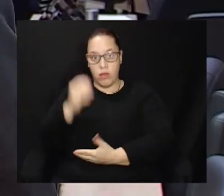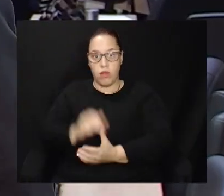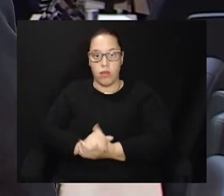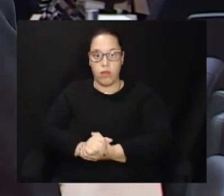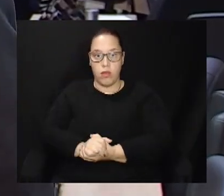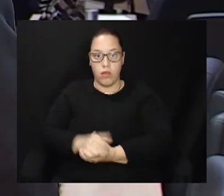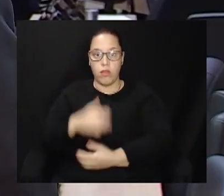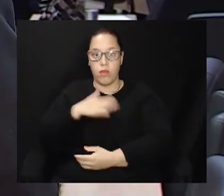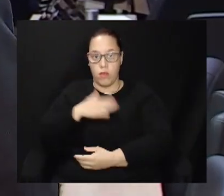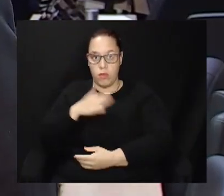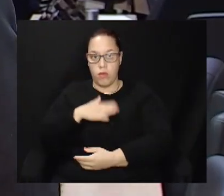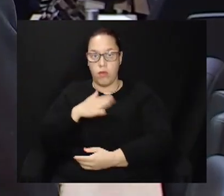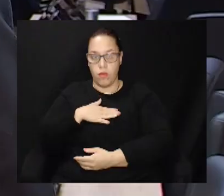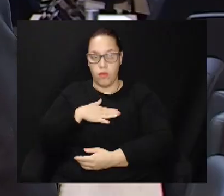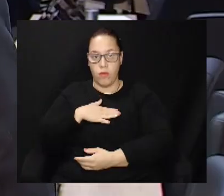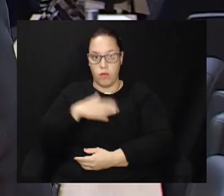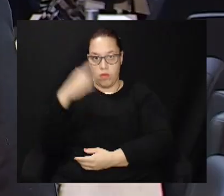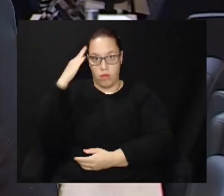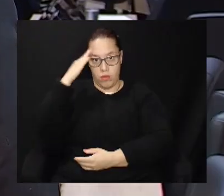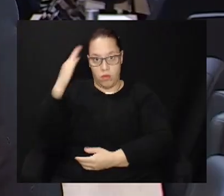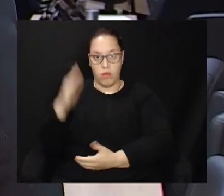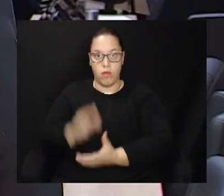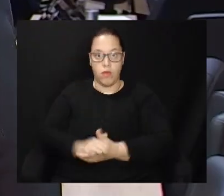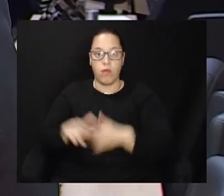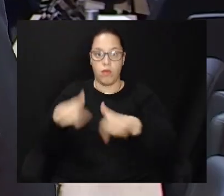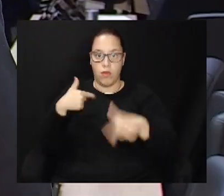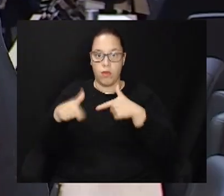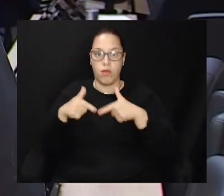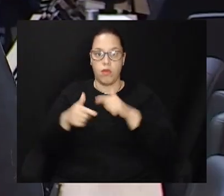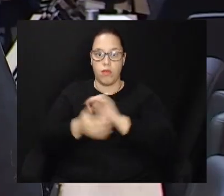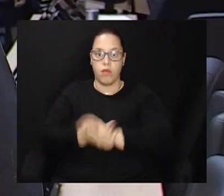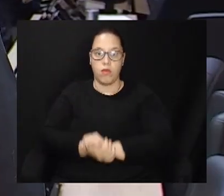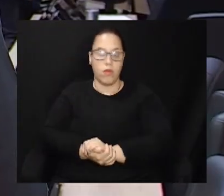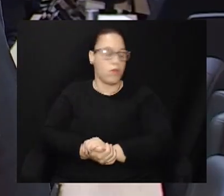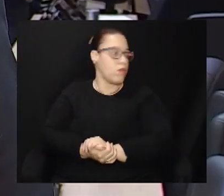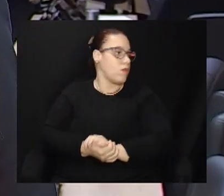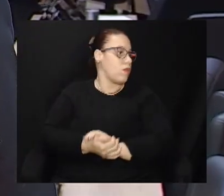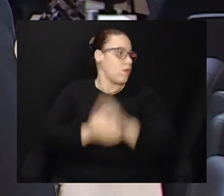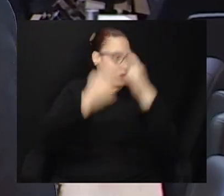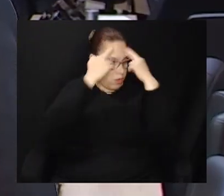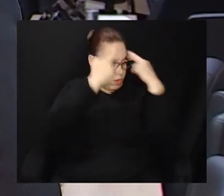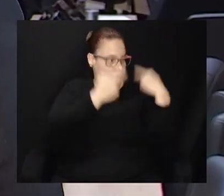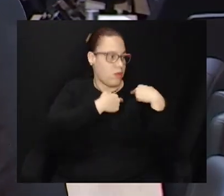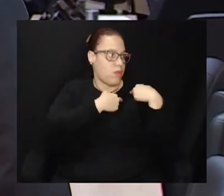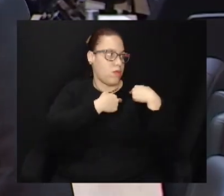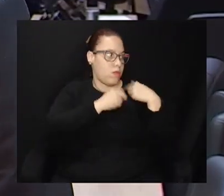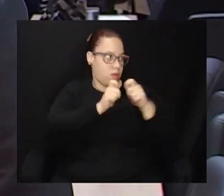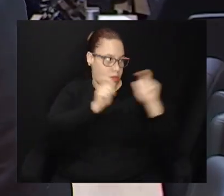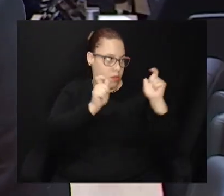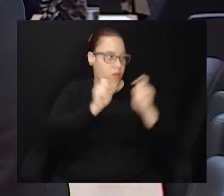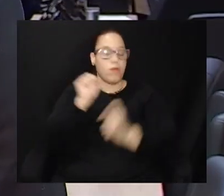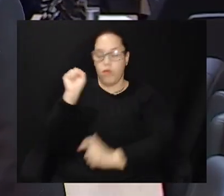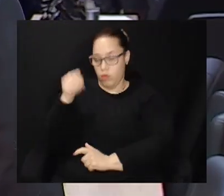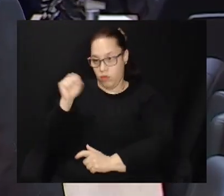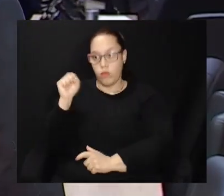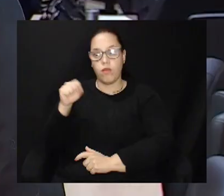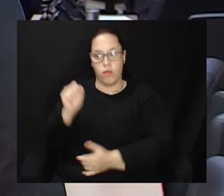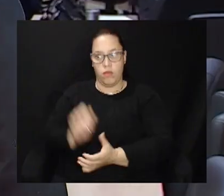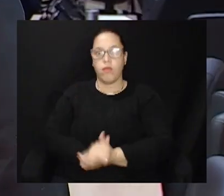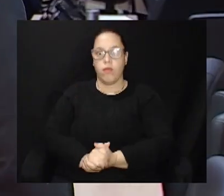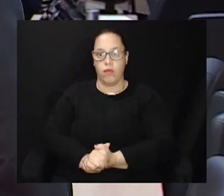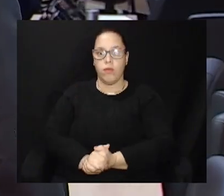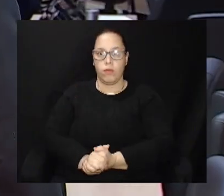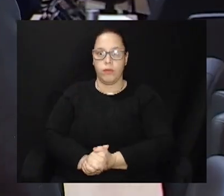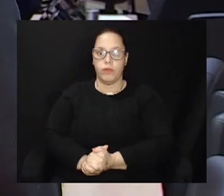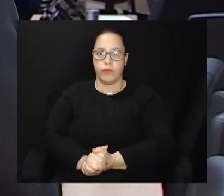eleitor, que acreditou no meu trabalho, que acredita no meu trabalho. E uma responsabilidade enorme. Uma responsabilidade gigantesca, visto